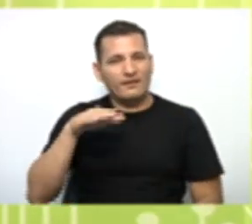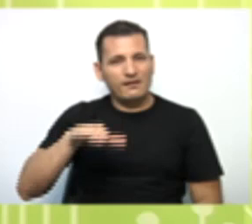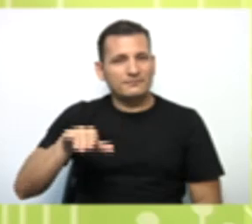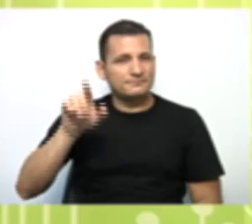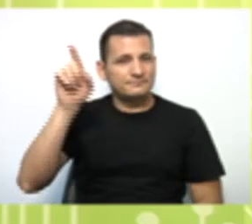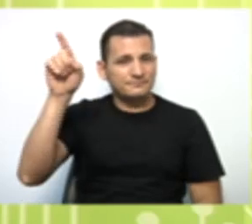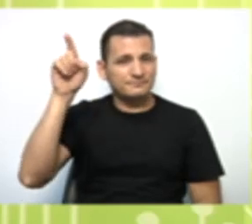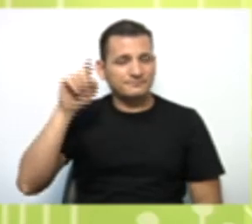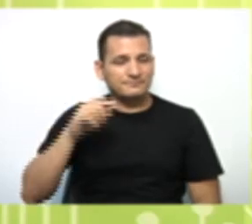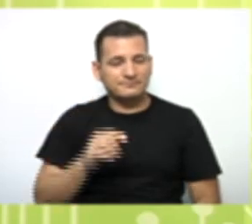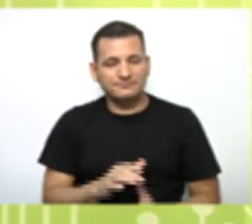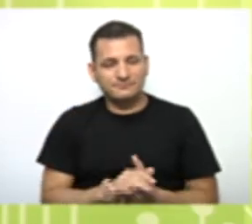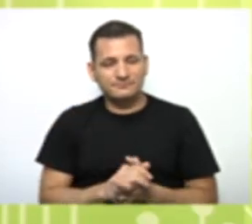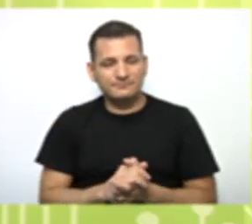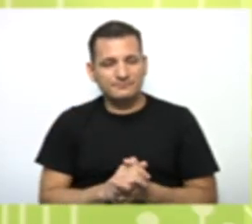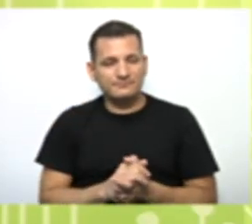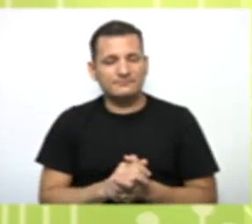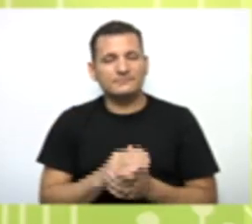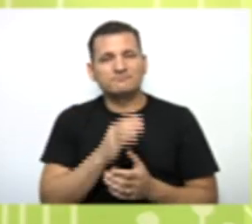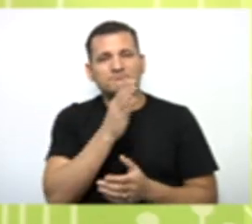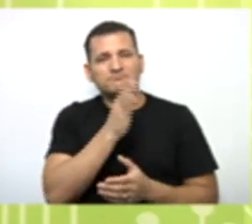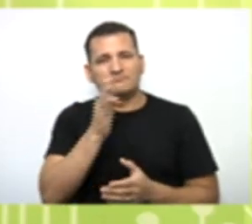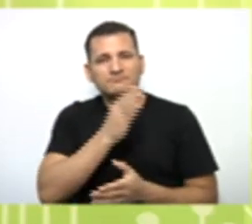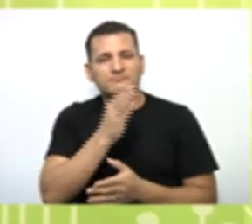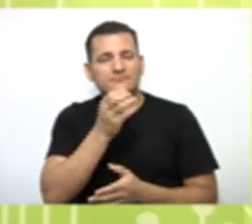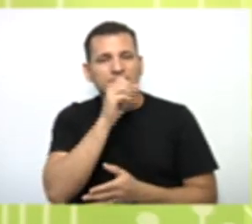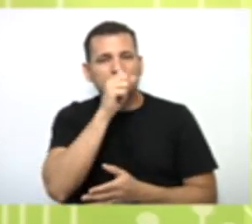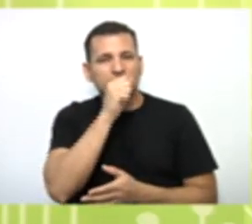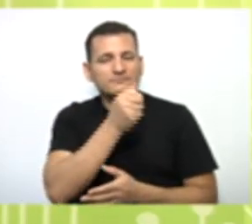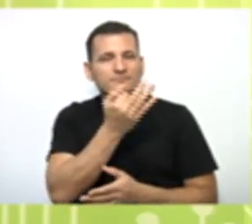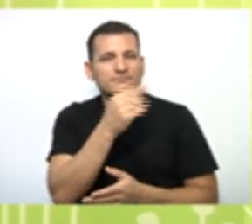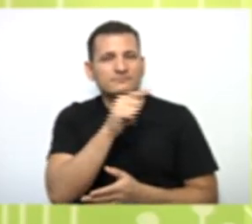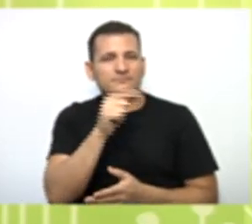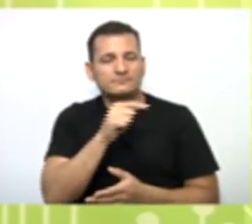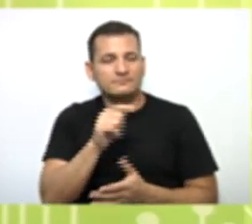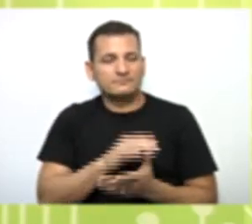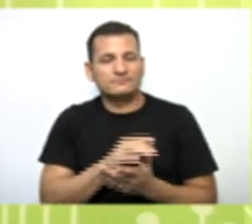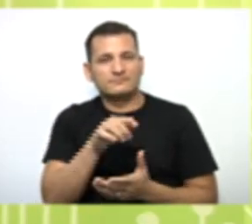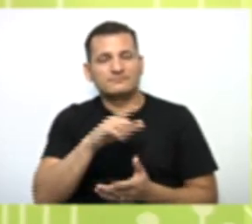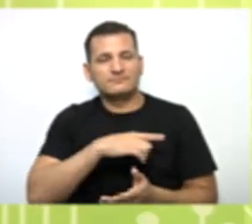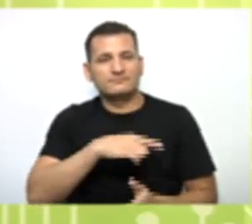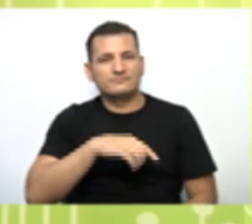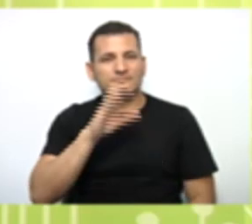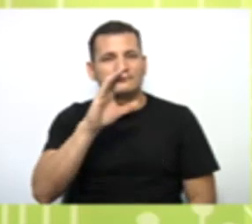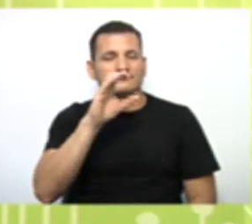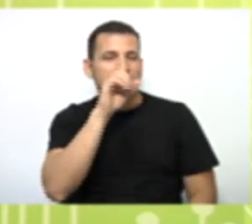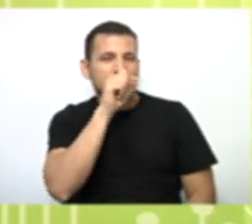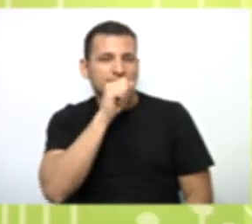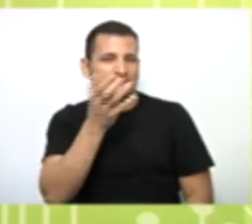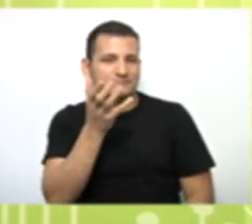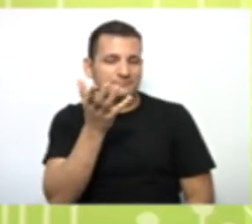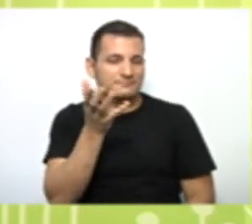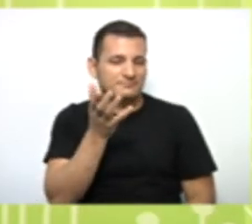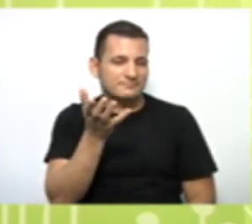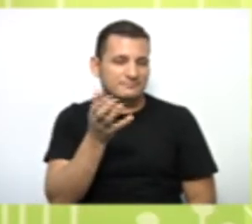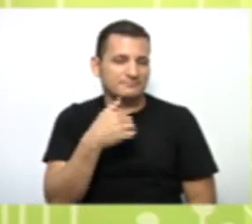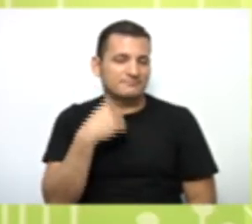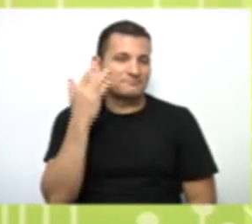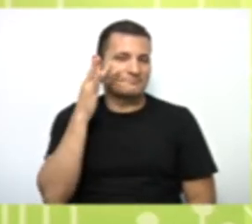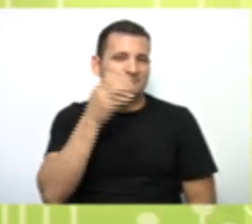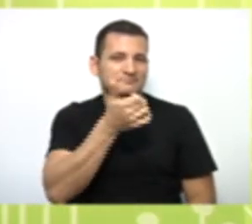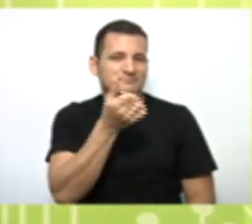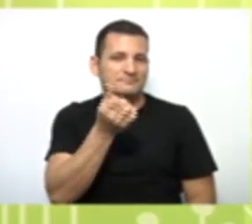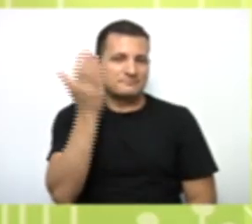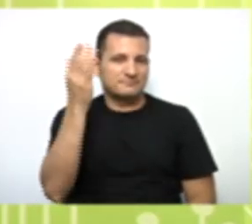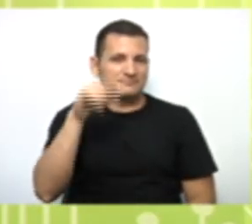criança, conta aí quantas laranjinhas tem aí, ah, aí tem C laranjas. Né? Não sei se a palavra 16